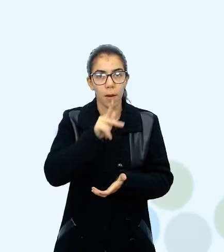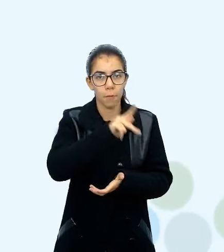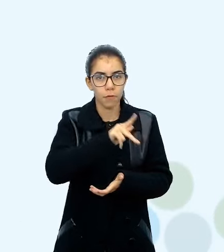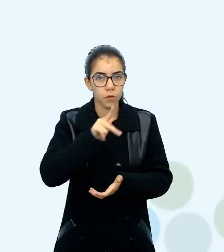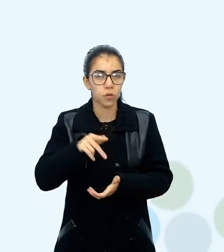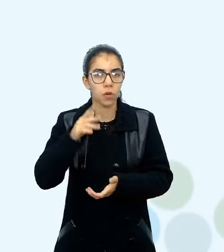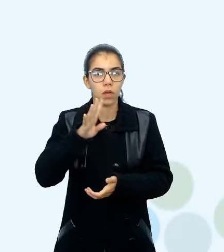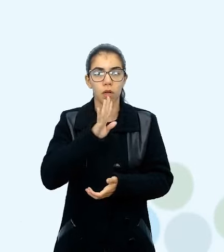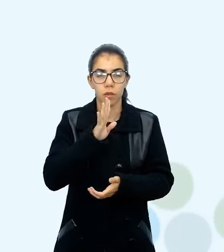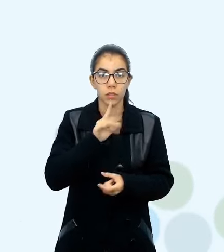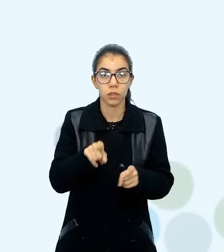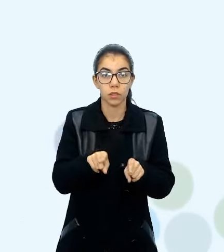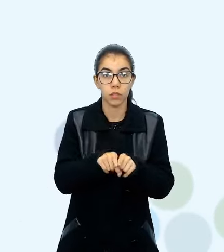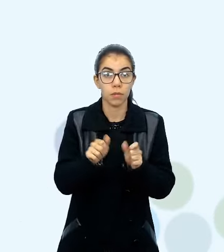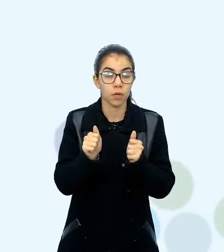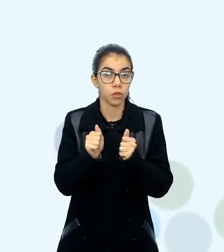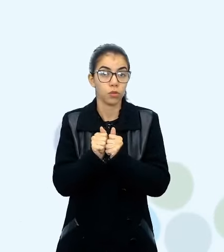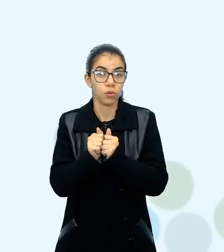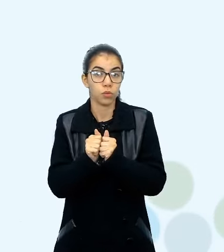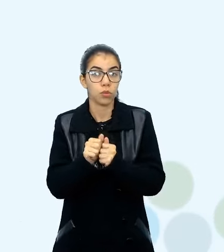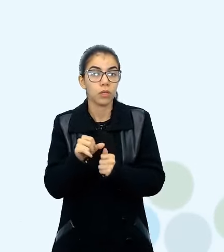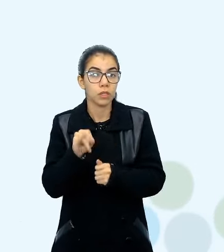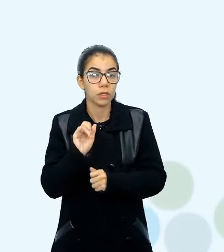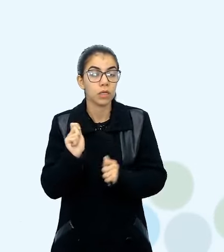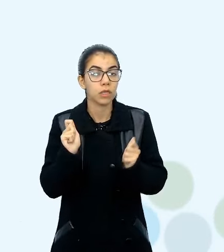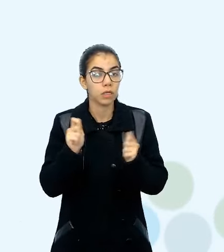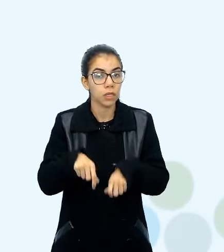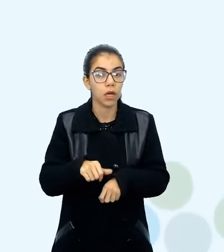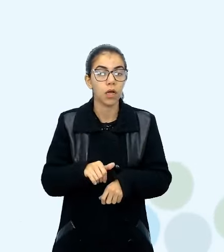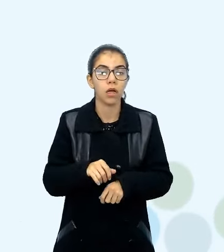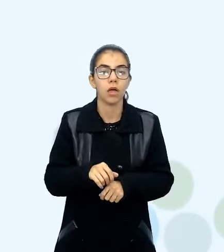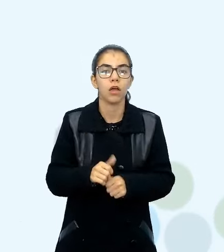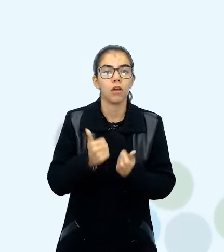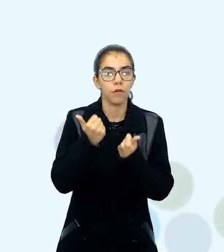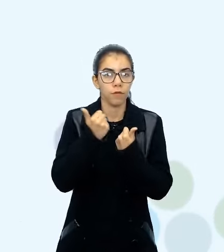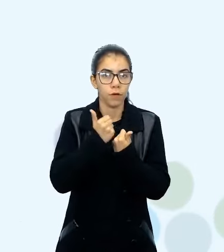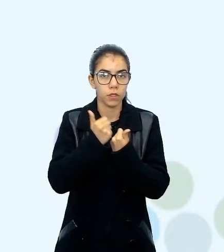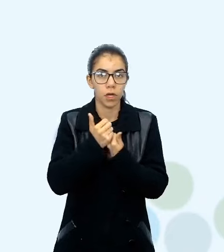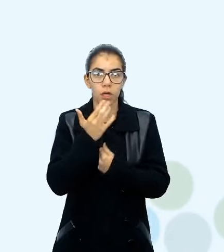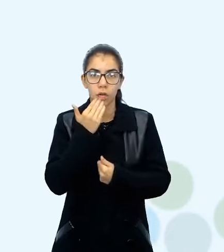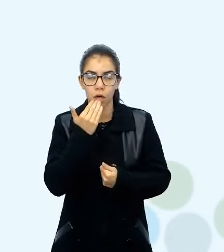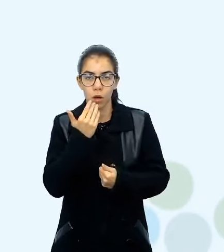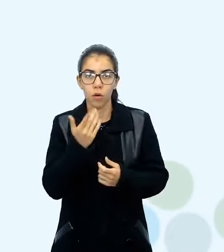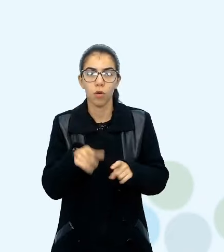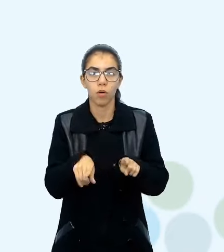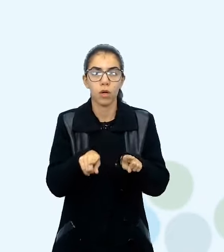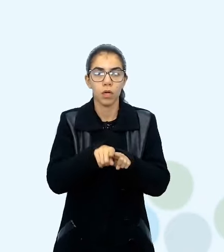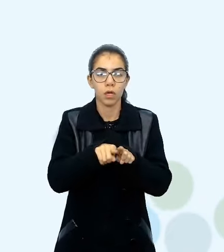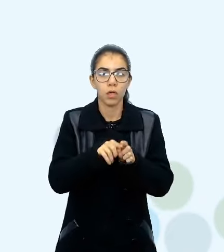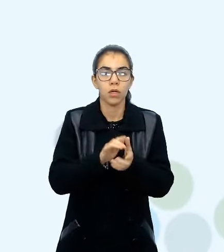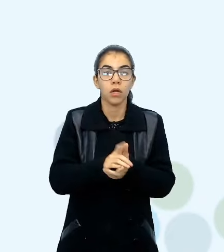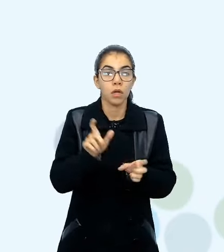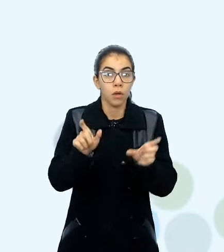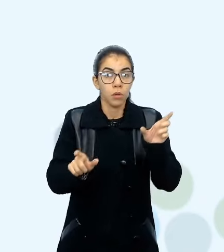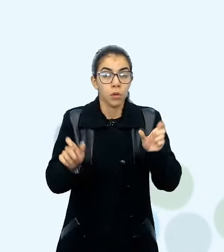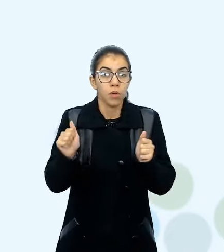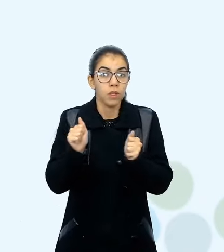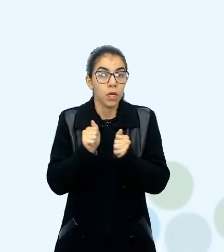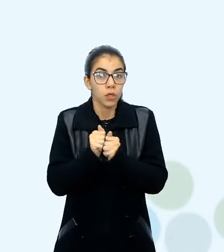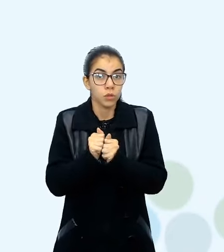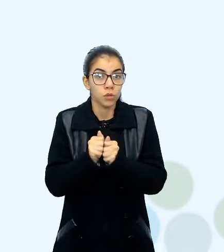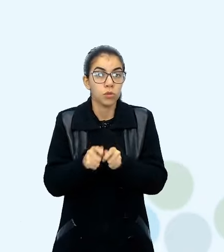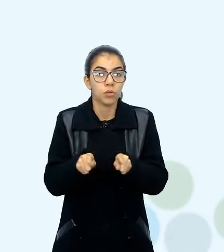professora, com quem ela vai estar, se ela vai ter apoio na hora da comida, quem é essa pessoa que vai estar com ela,